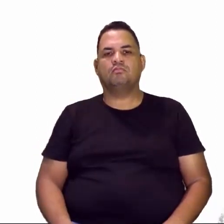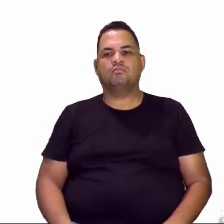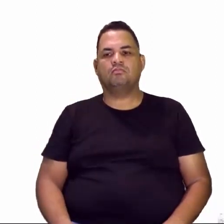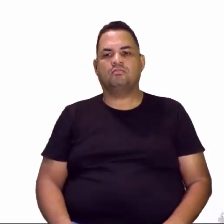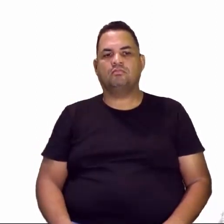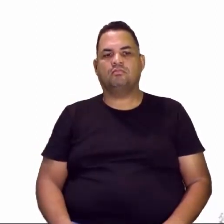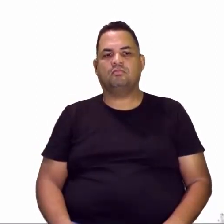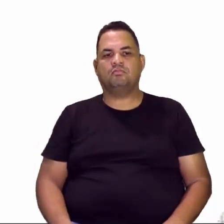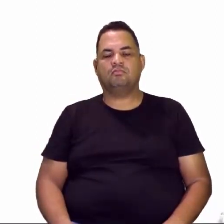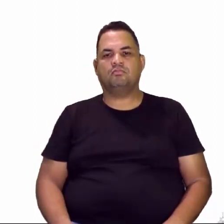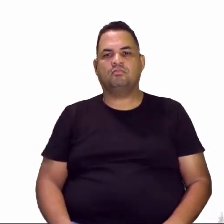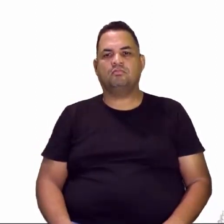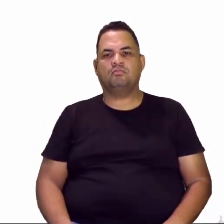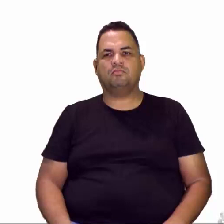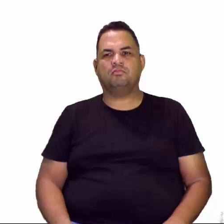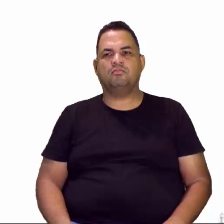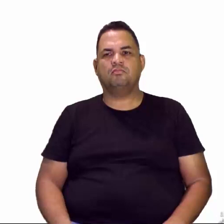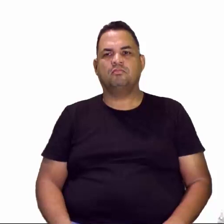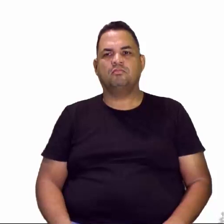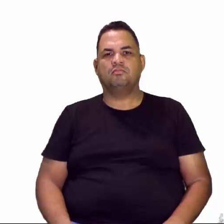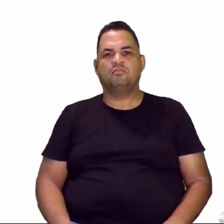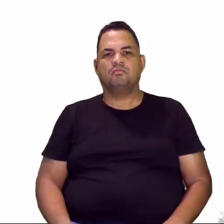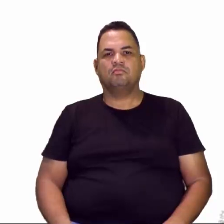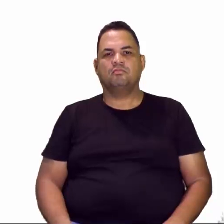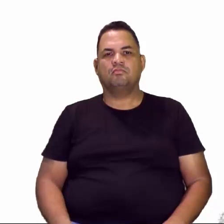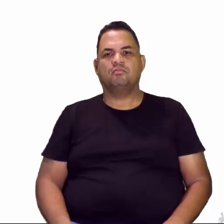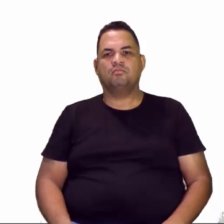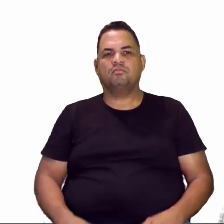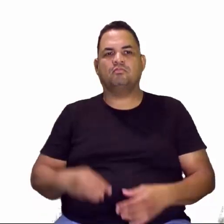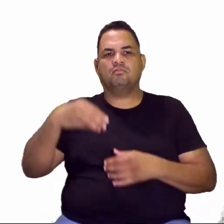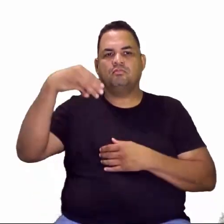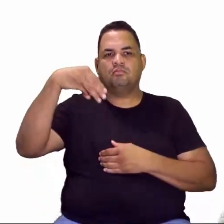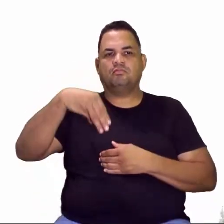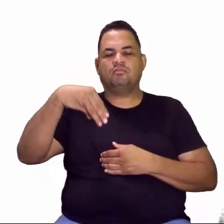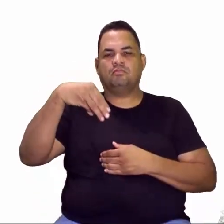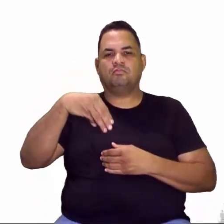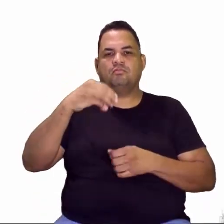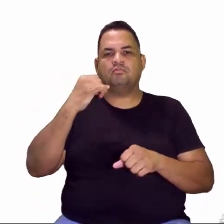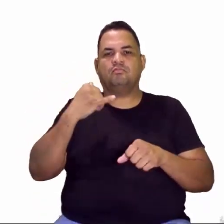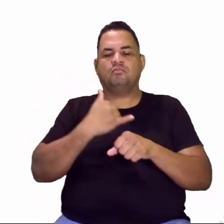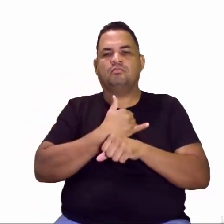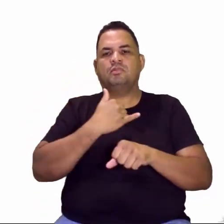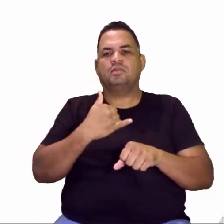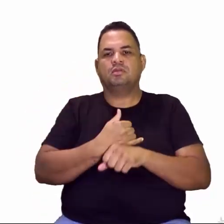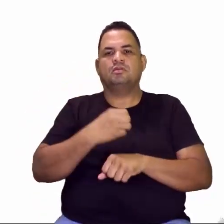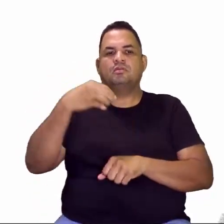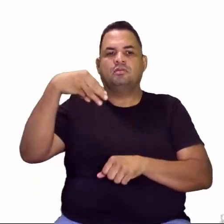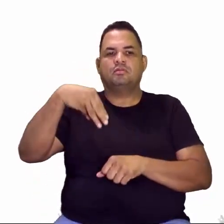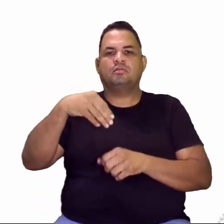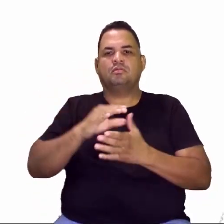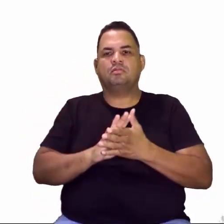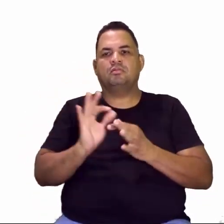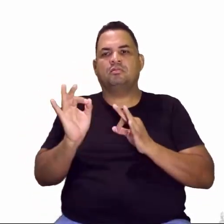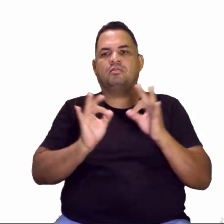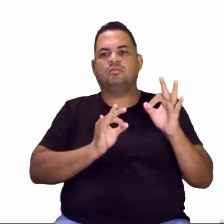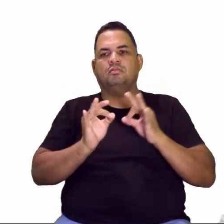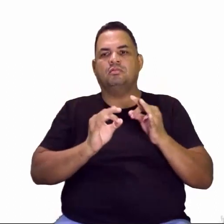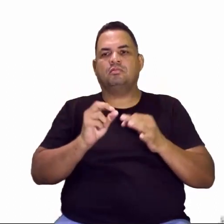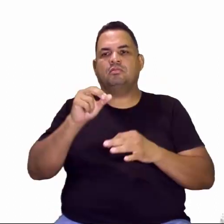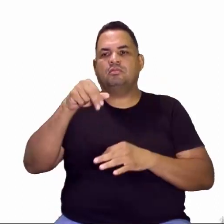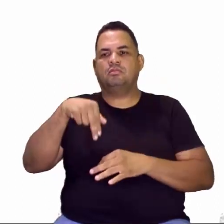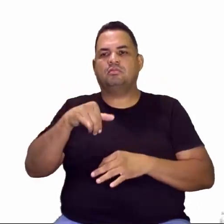seguinte: um metal M, estou falando genericamente, tá? M, forma